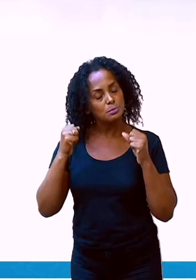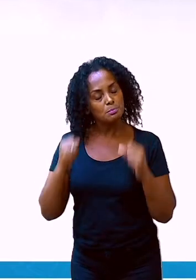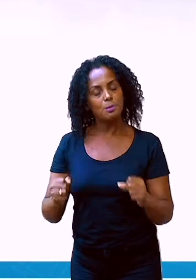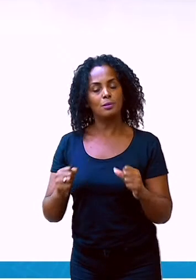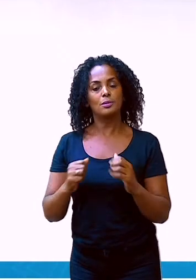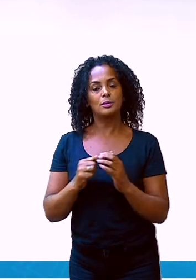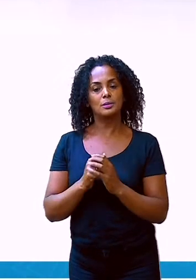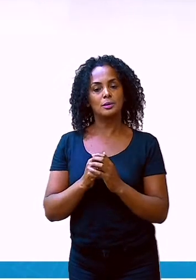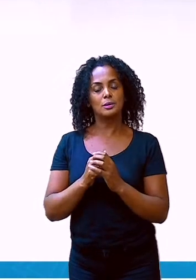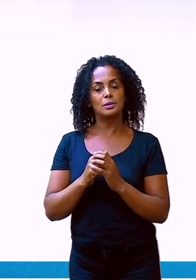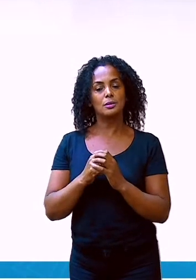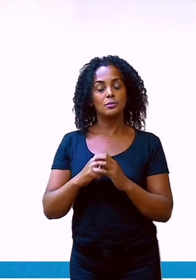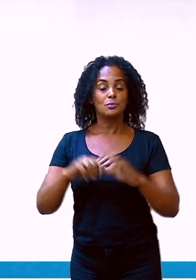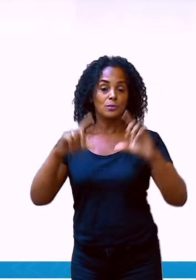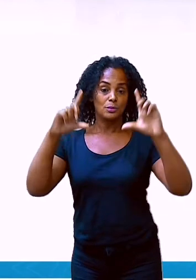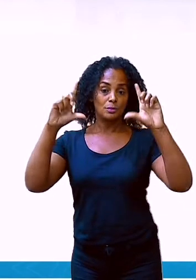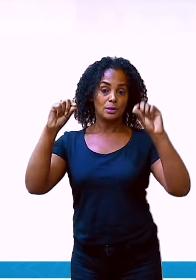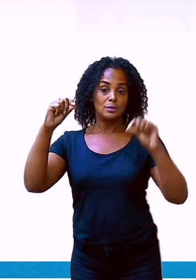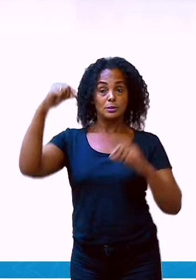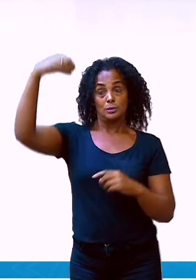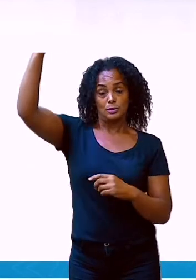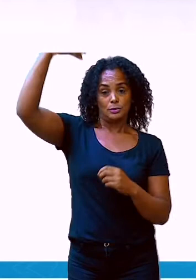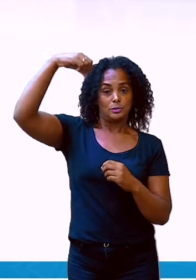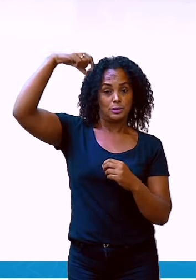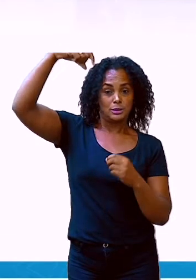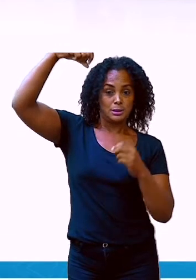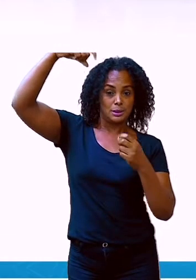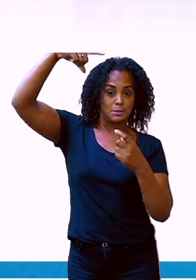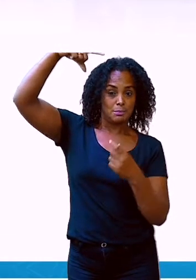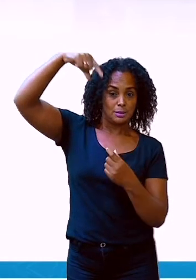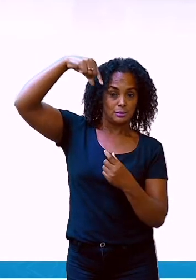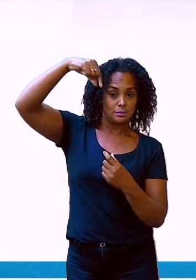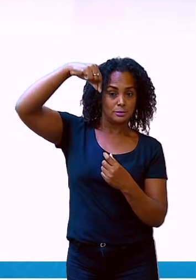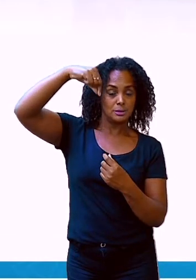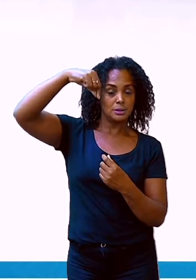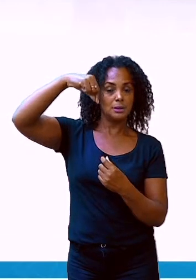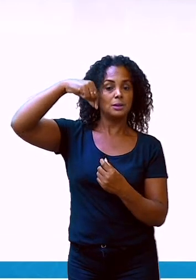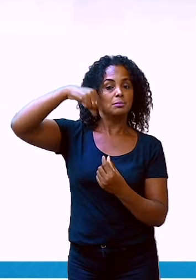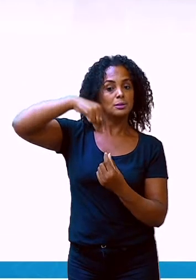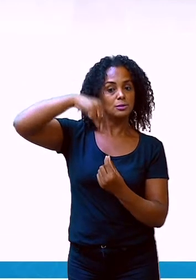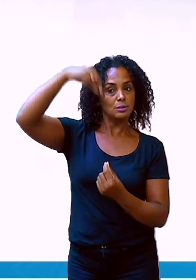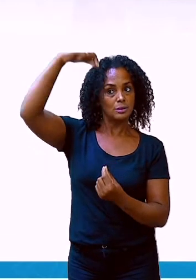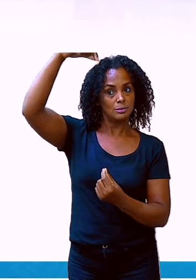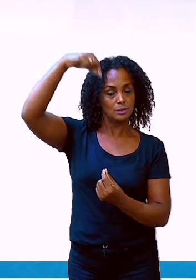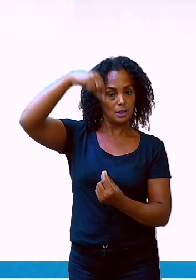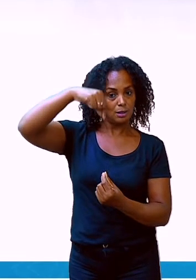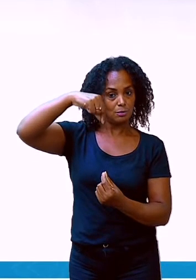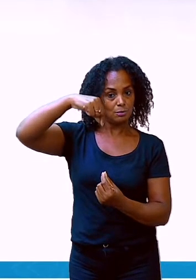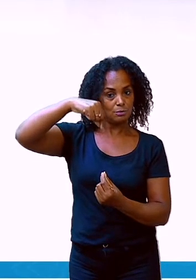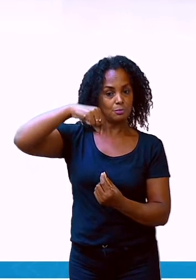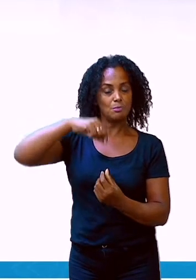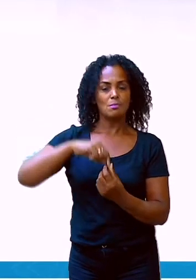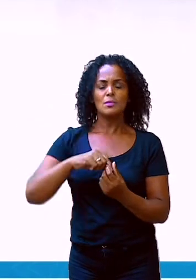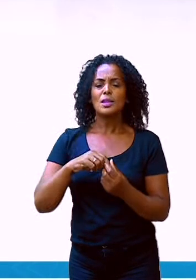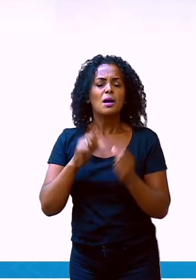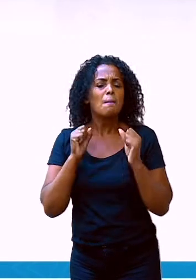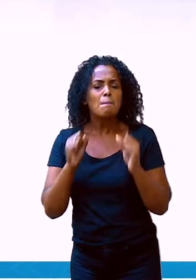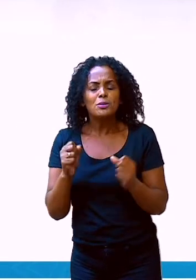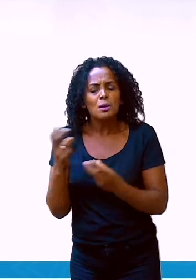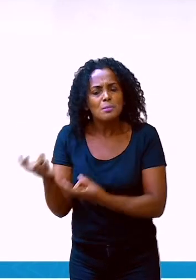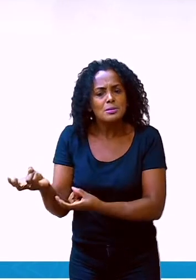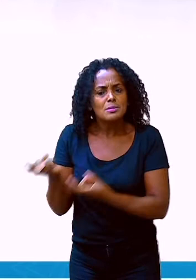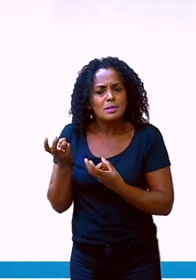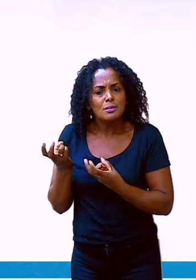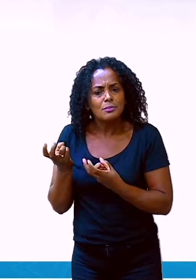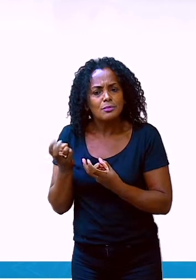ser fotografadas de cima, né? Na horizontal, e aí a gente consegue observar